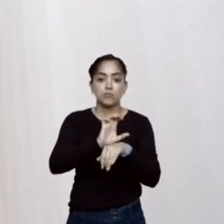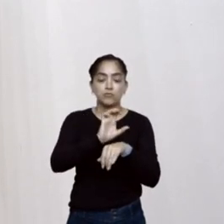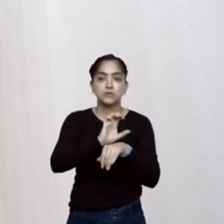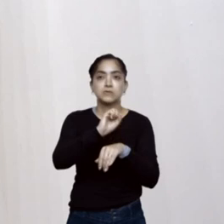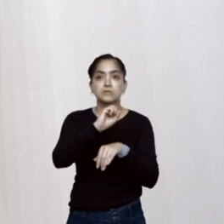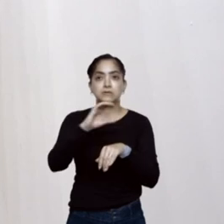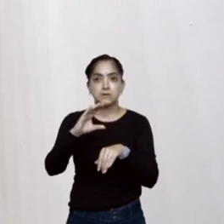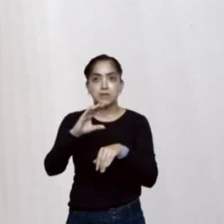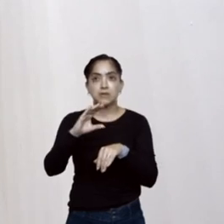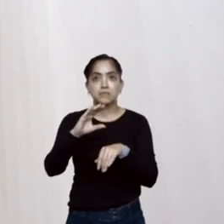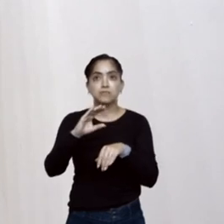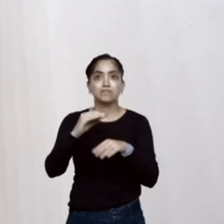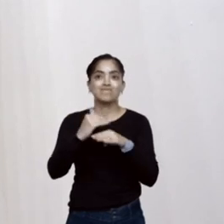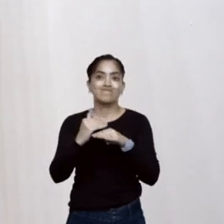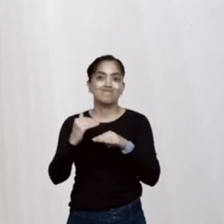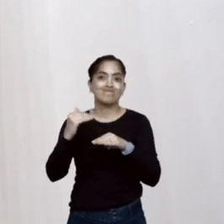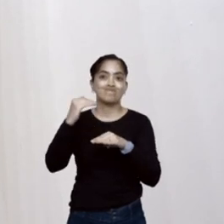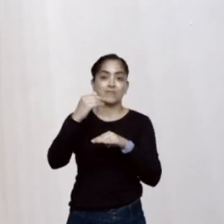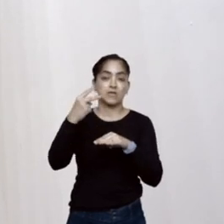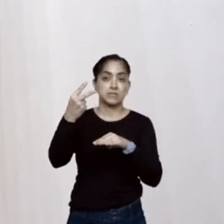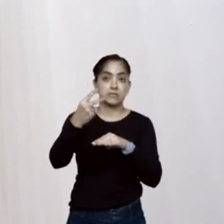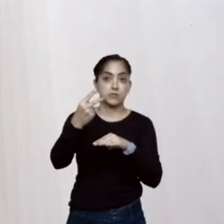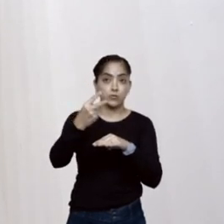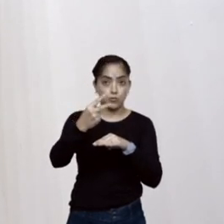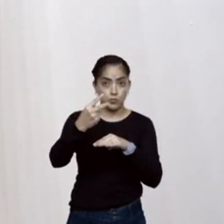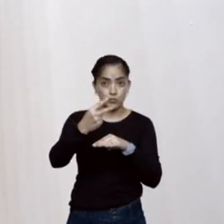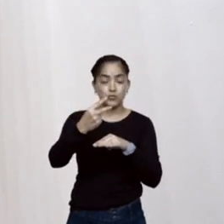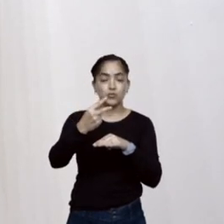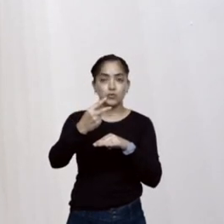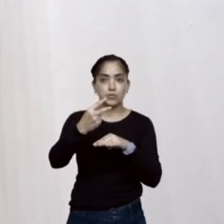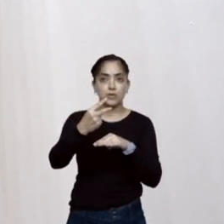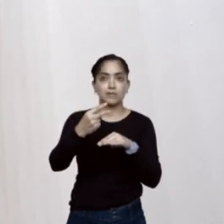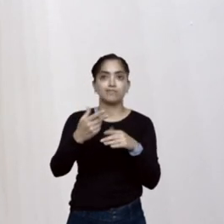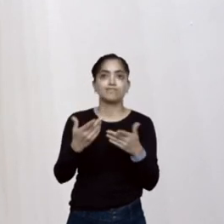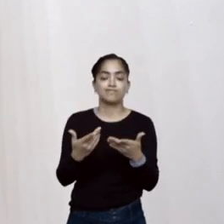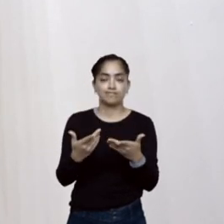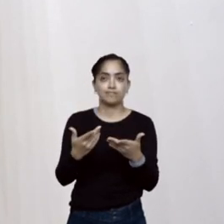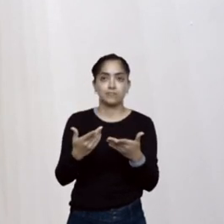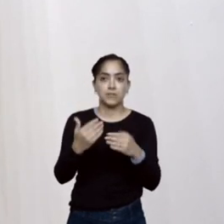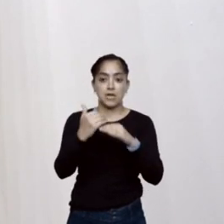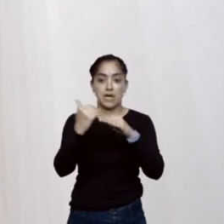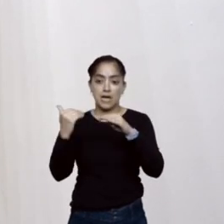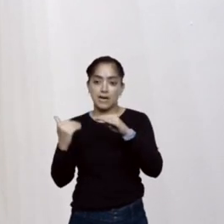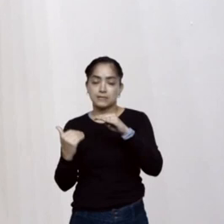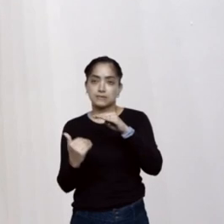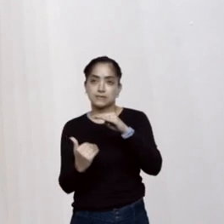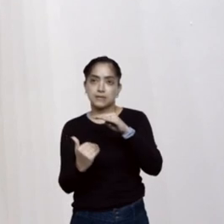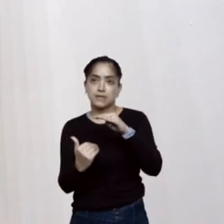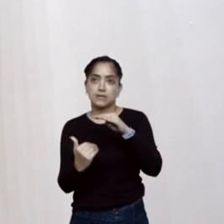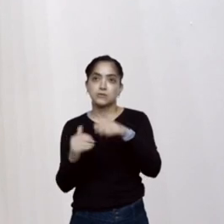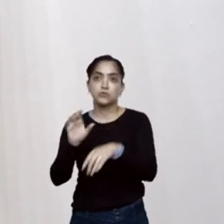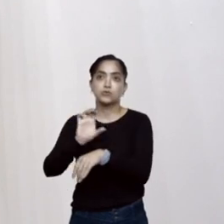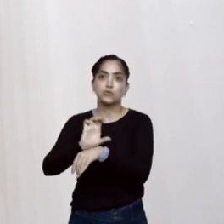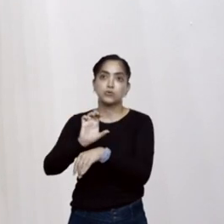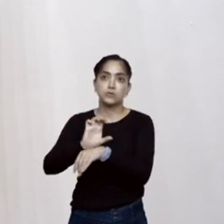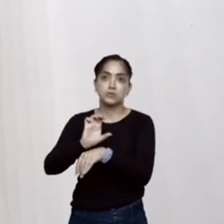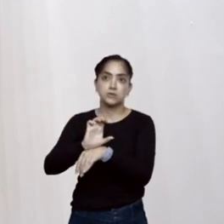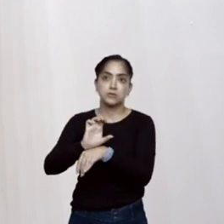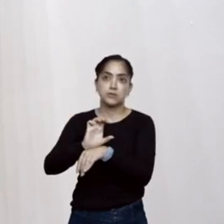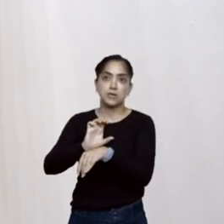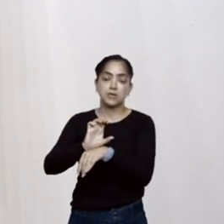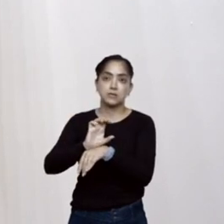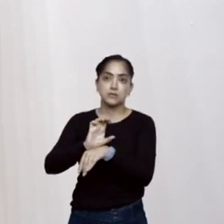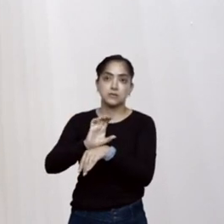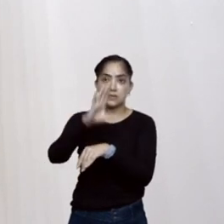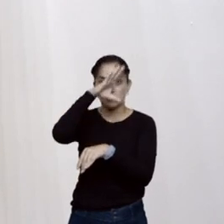infelizmente ocupa a segunda posição ficando apenas atrás do Estado do Mato